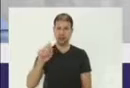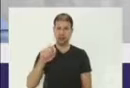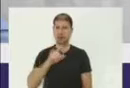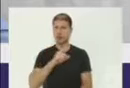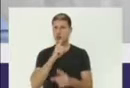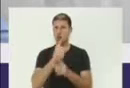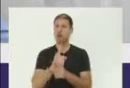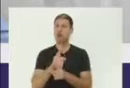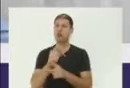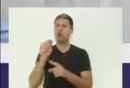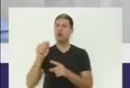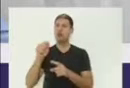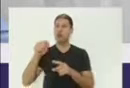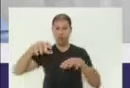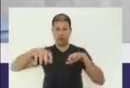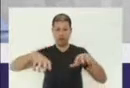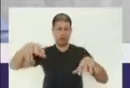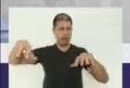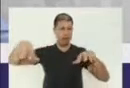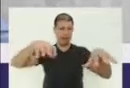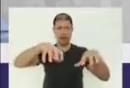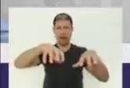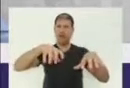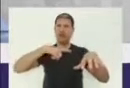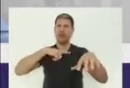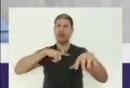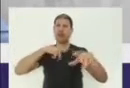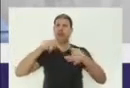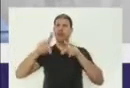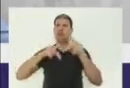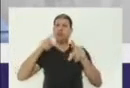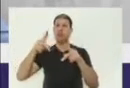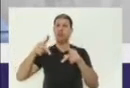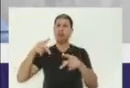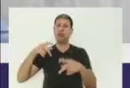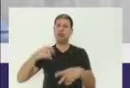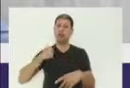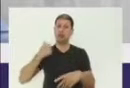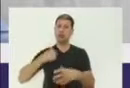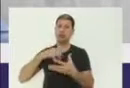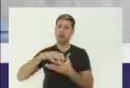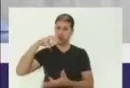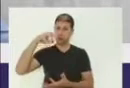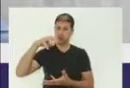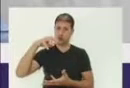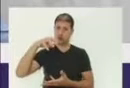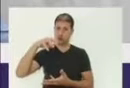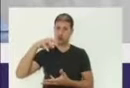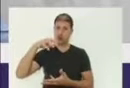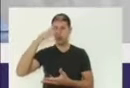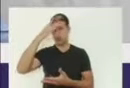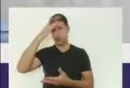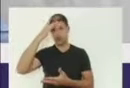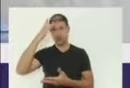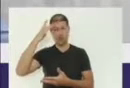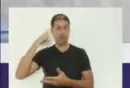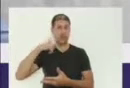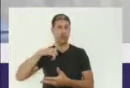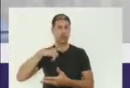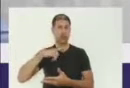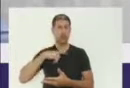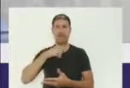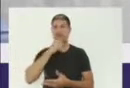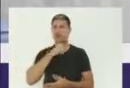setor ou setores que se concentra a população de melhor idade, ou seja, a parcela da população considerada